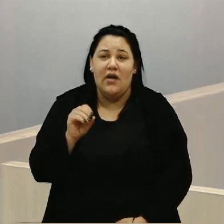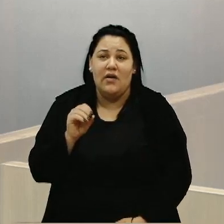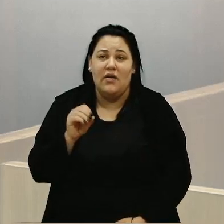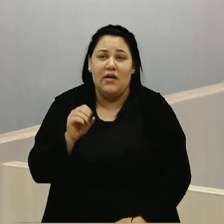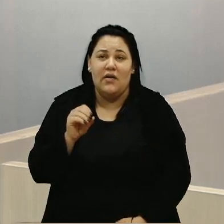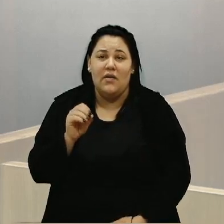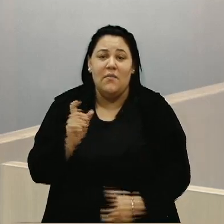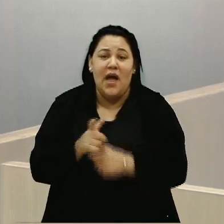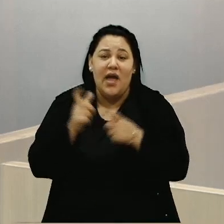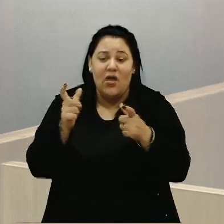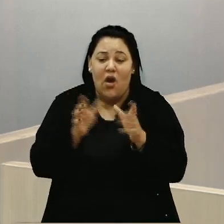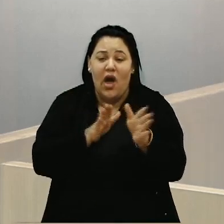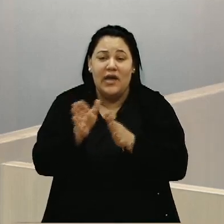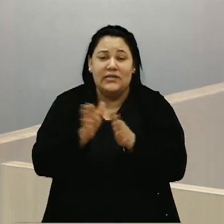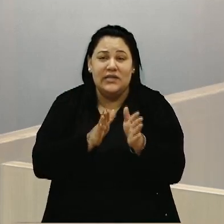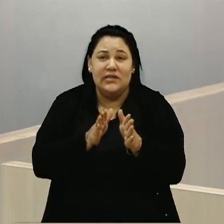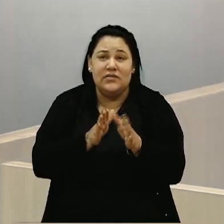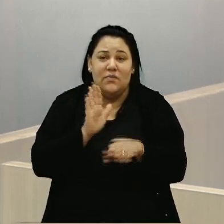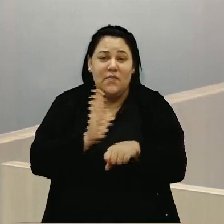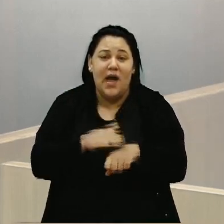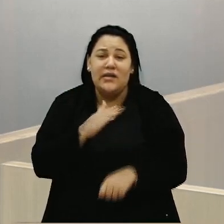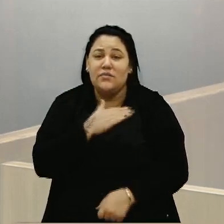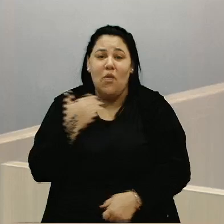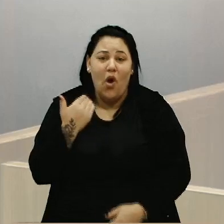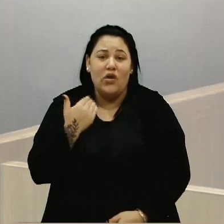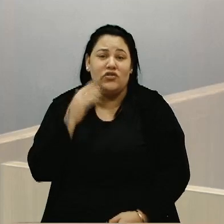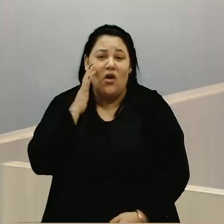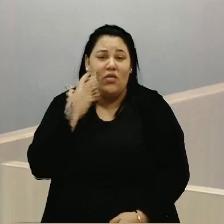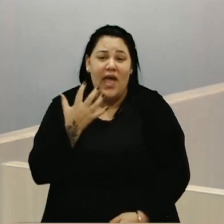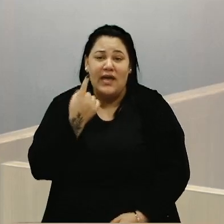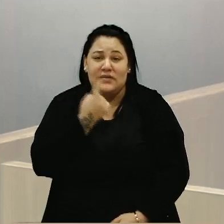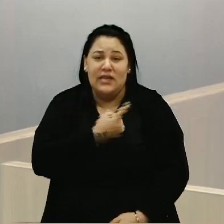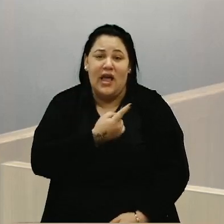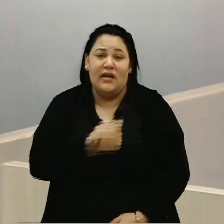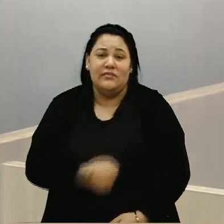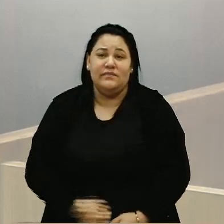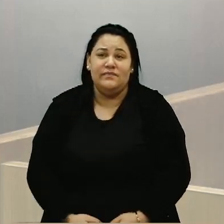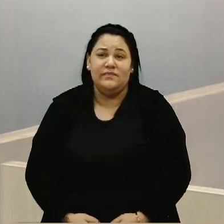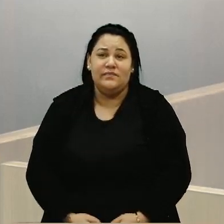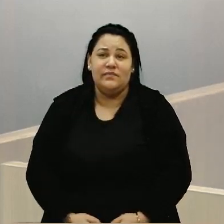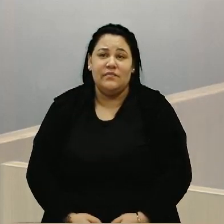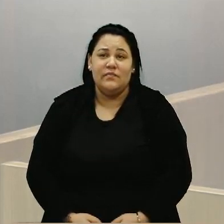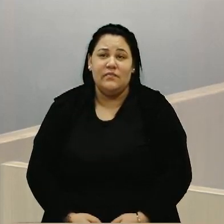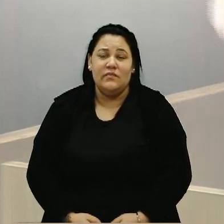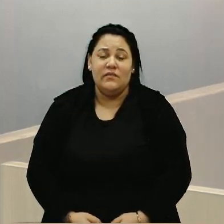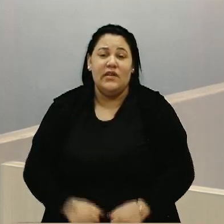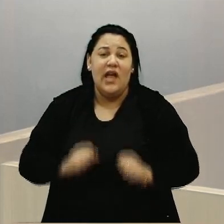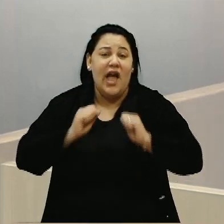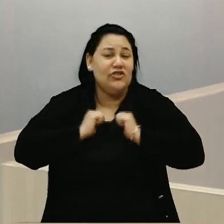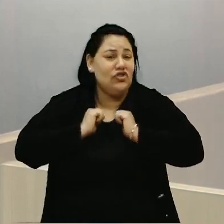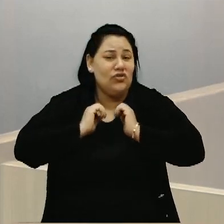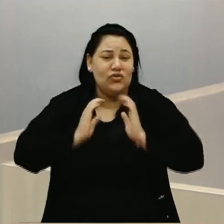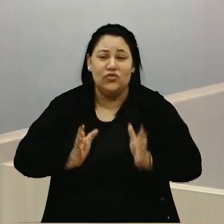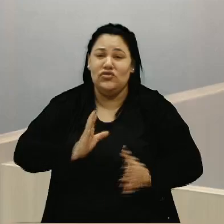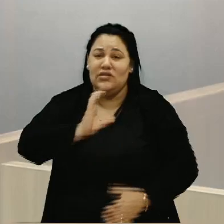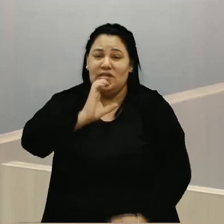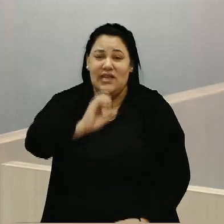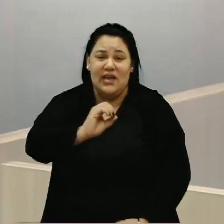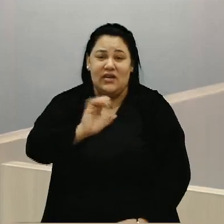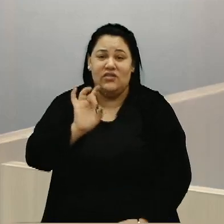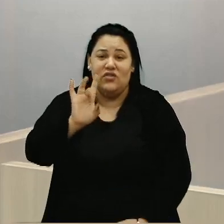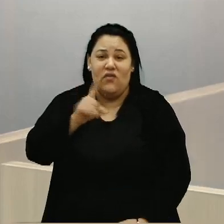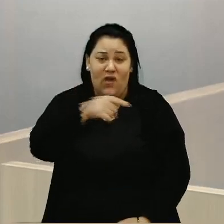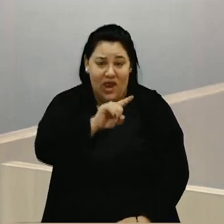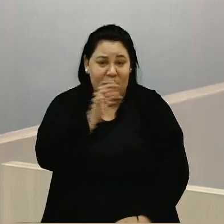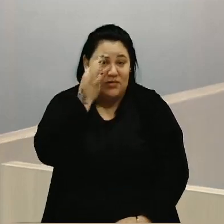Maior acesso que mais mortes proporciona, que é o acesso pelo BIF. Que até agora atitude zero. Só fui lá tirar foto,